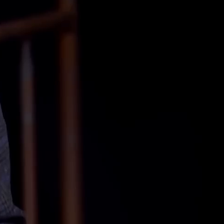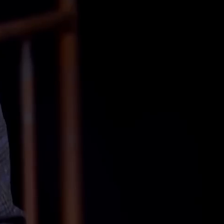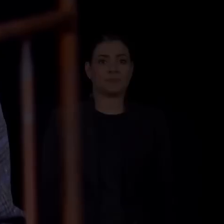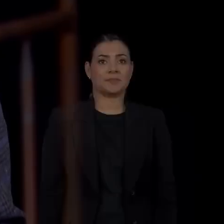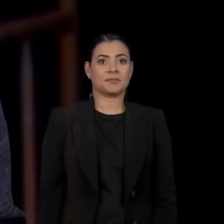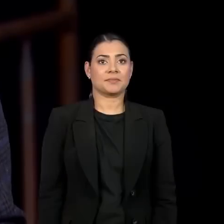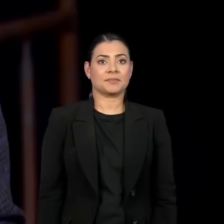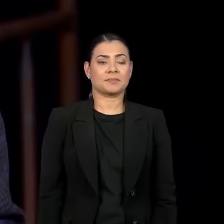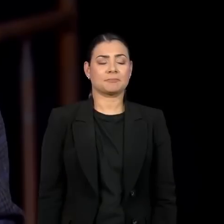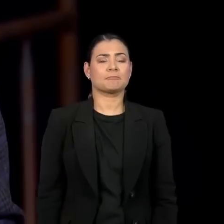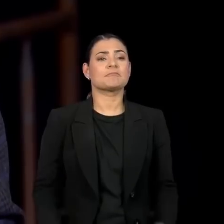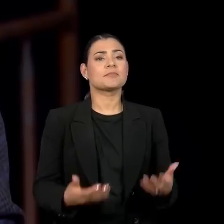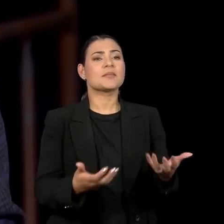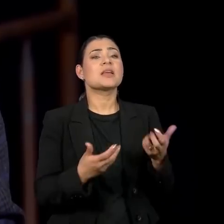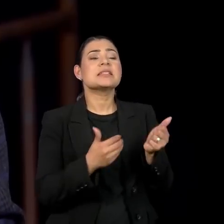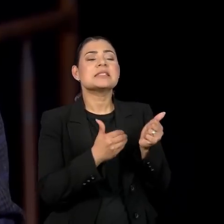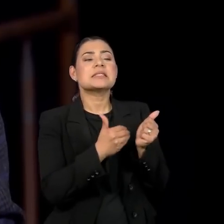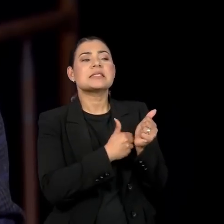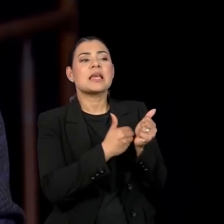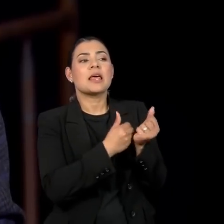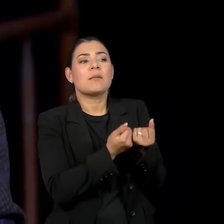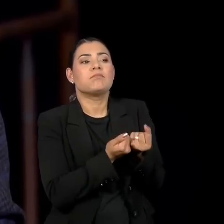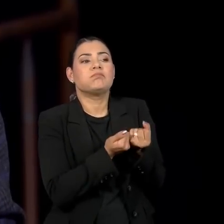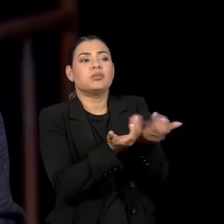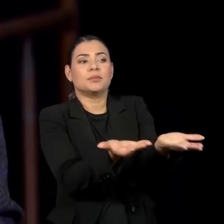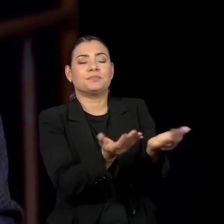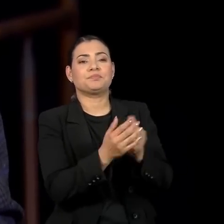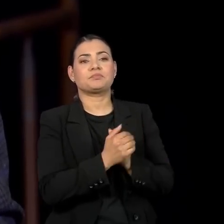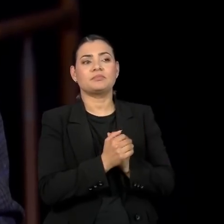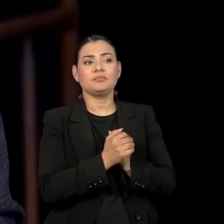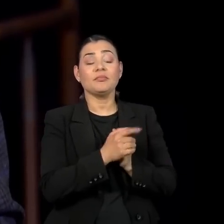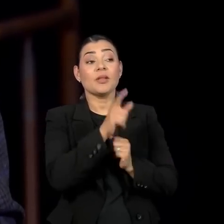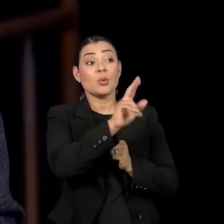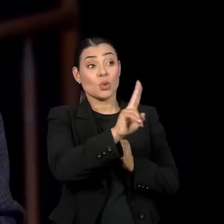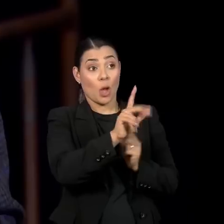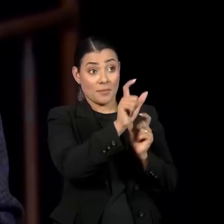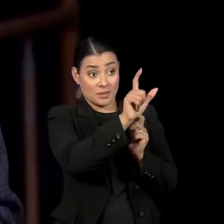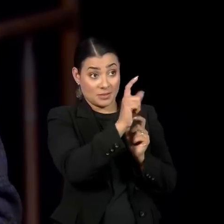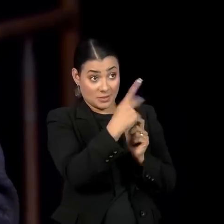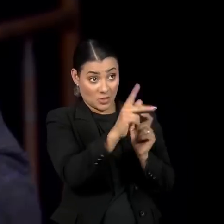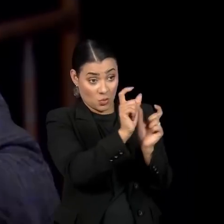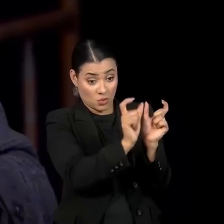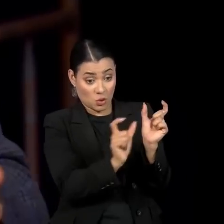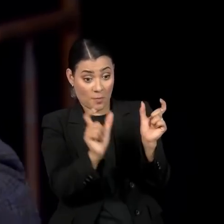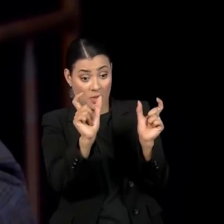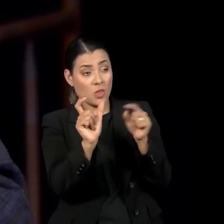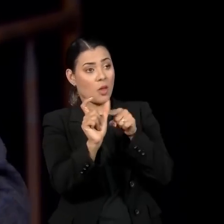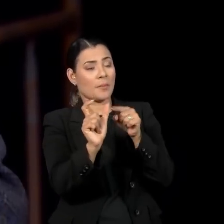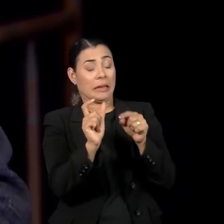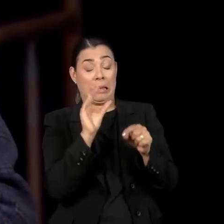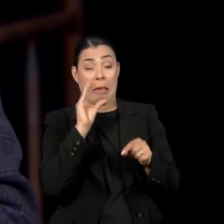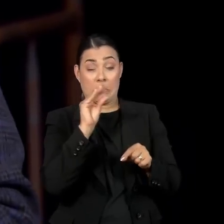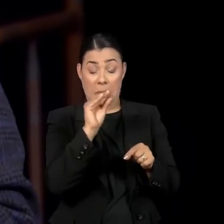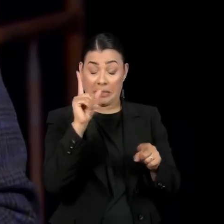Eu tenho que entregar para eles um segredinho que Ai. o seu sobrenome, além do